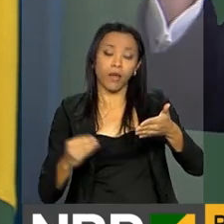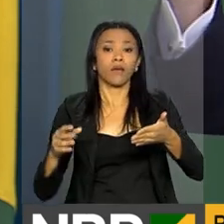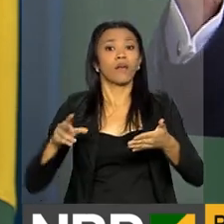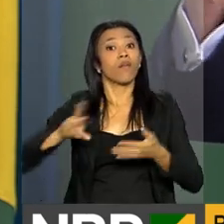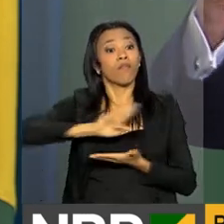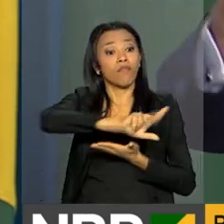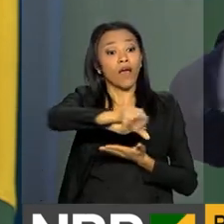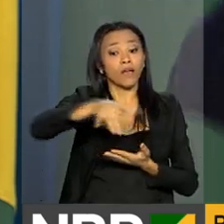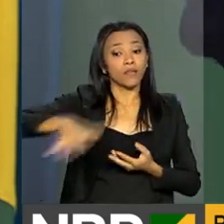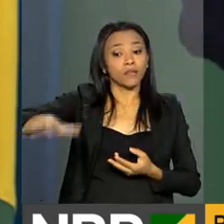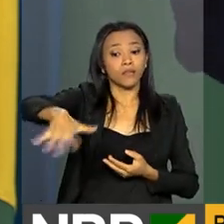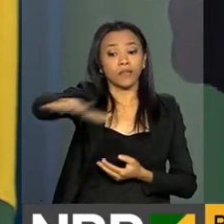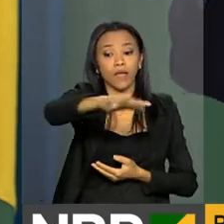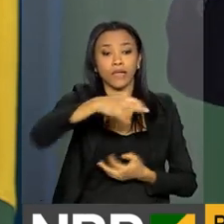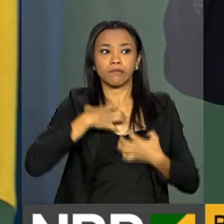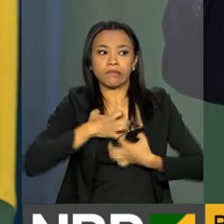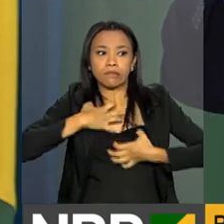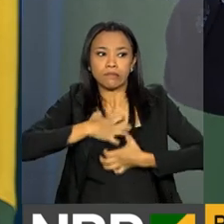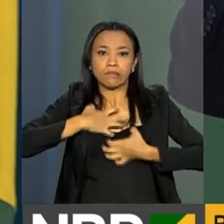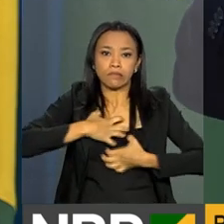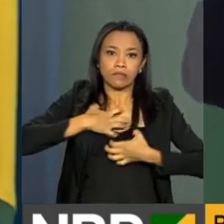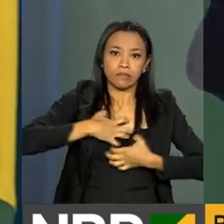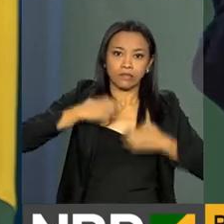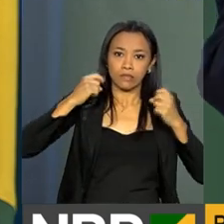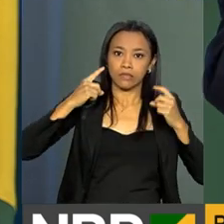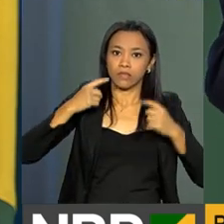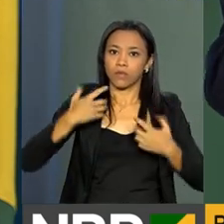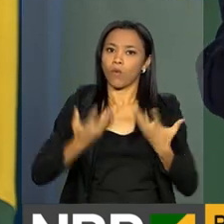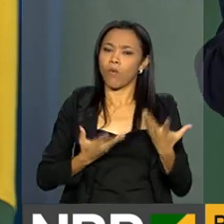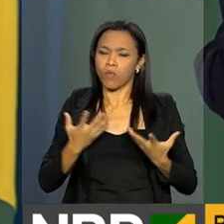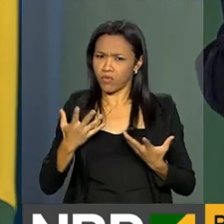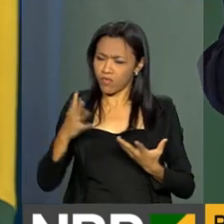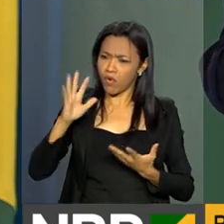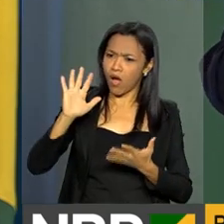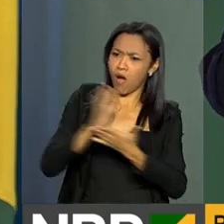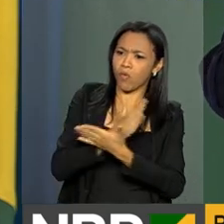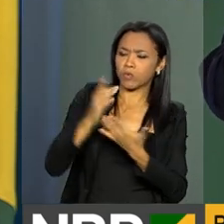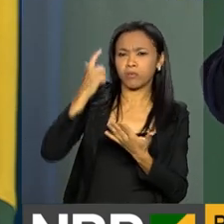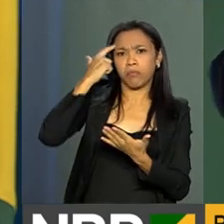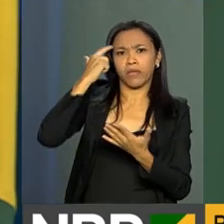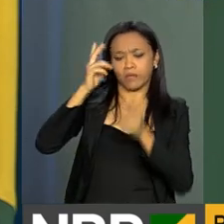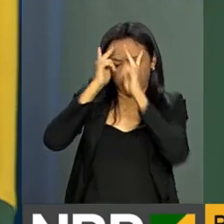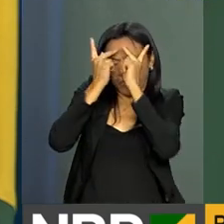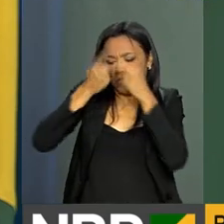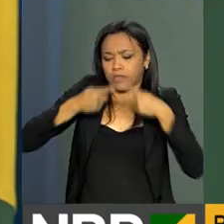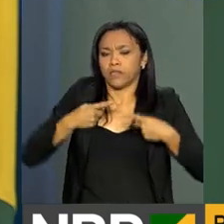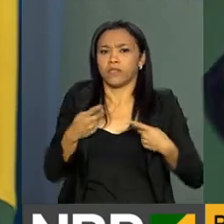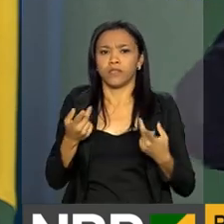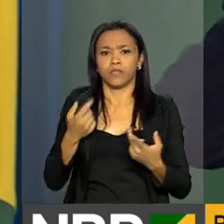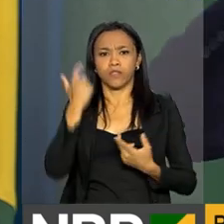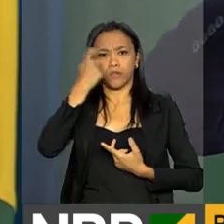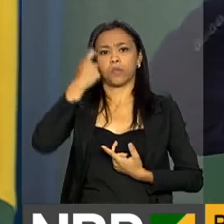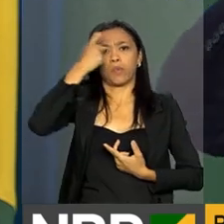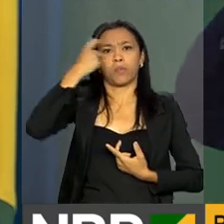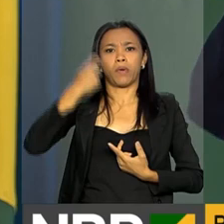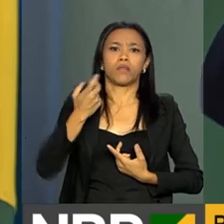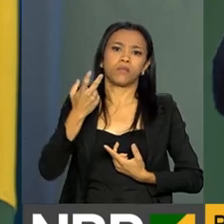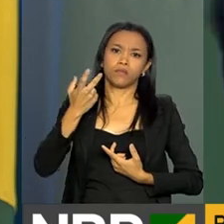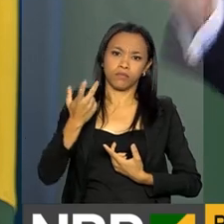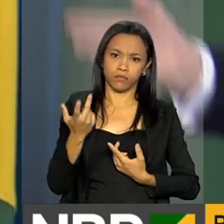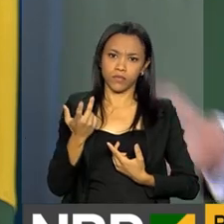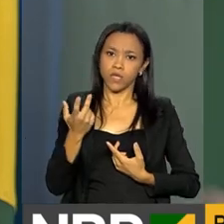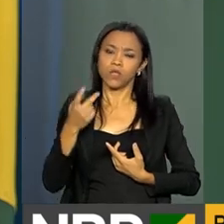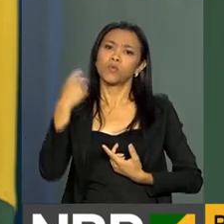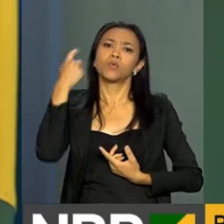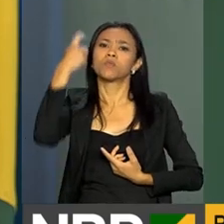setores. É interessante, há outros que, ao invés de pensarem no Brasil, pensam em si, ou pensam no dia imediato, não é?